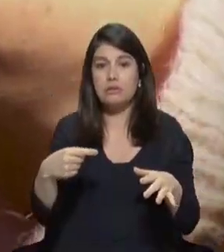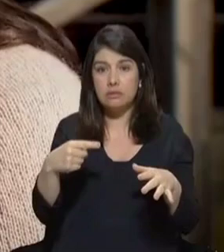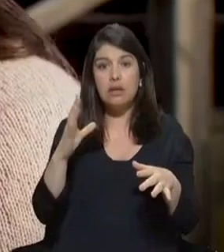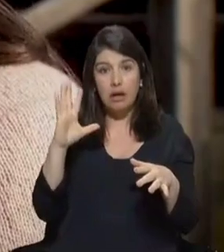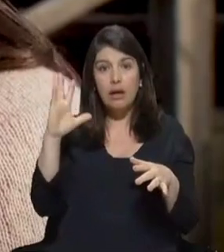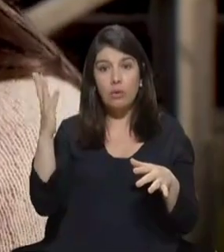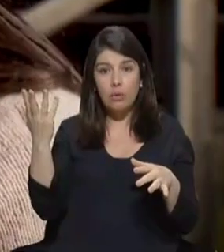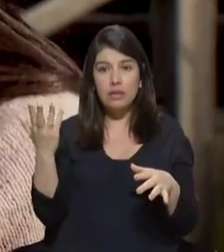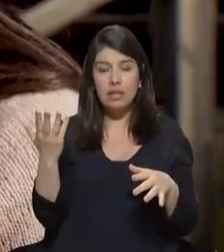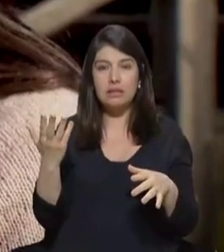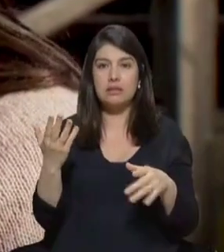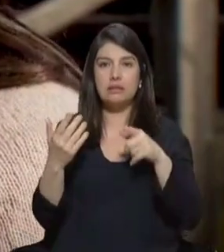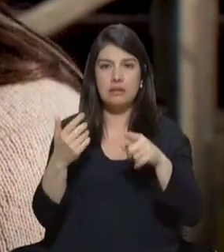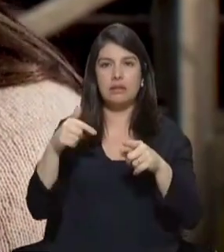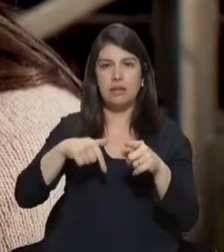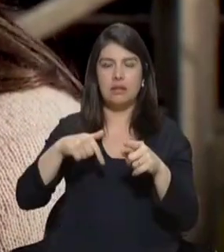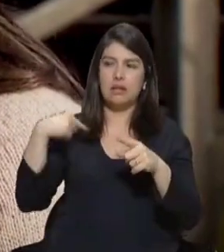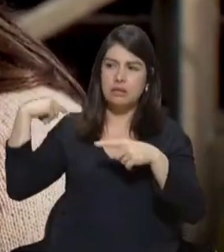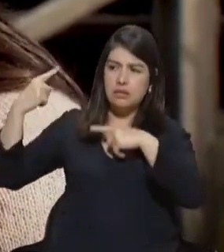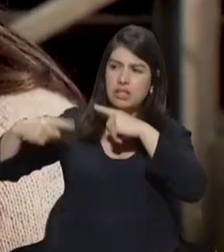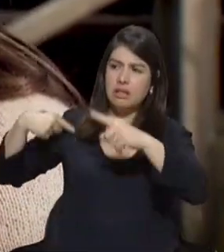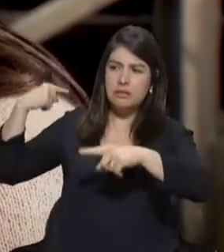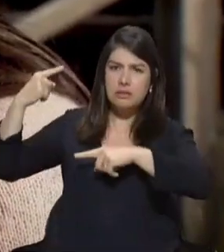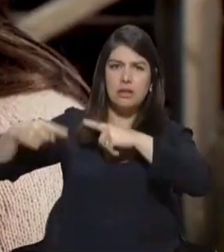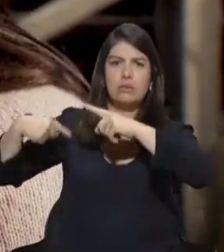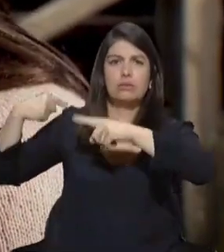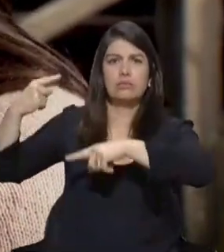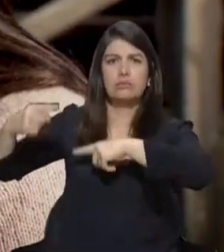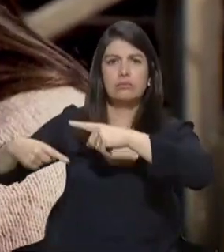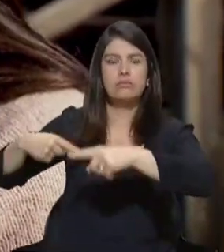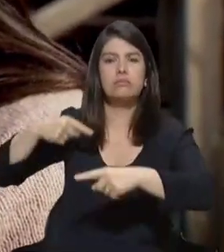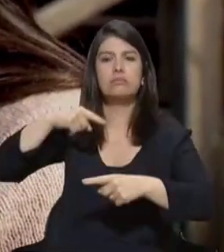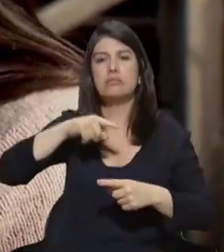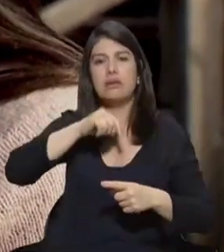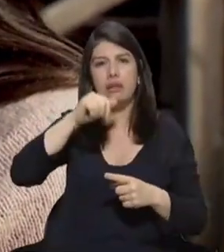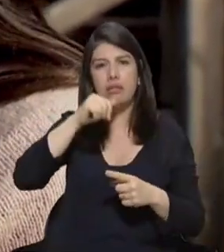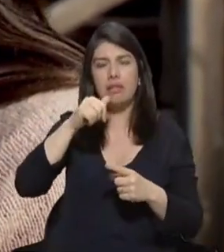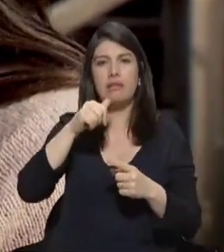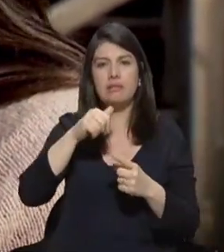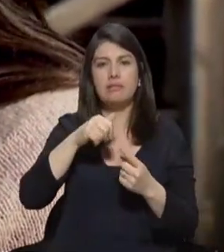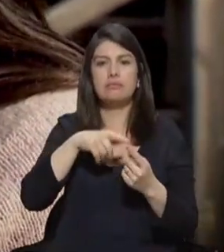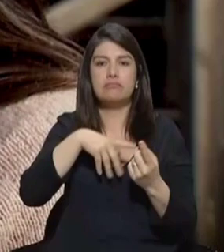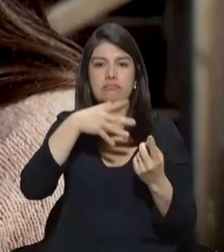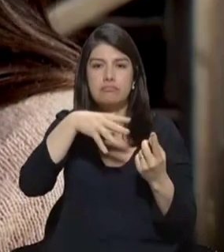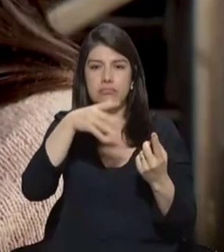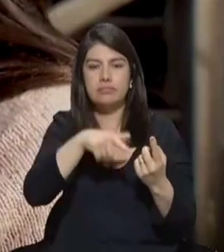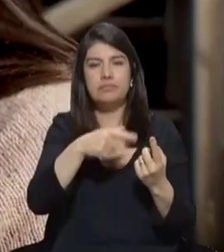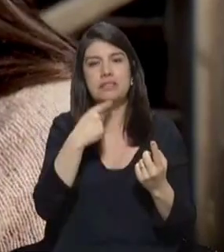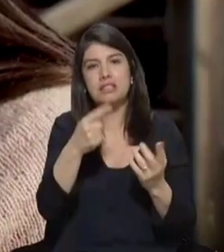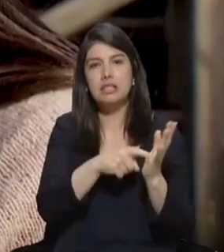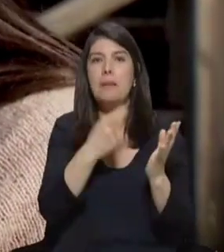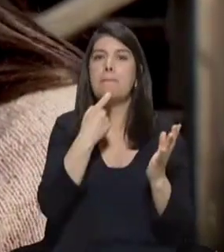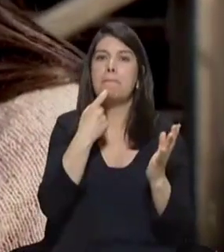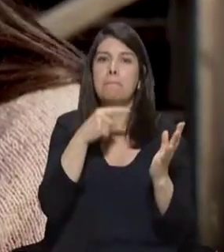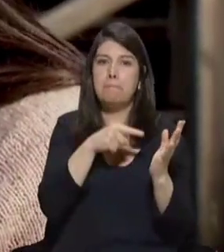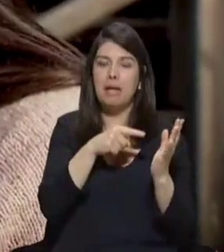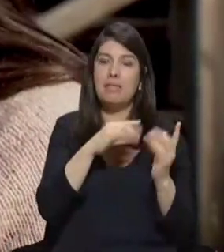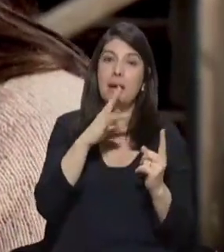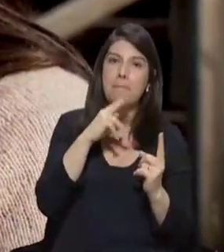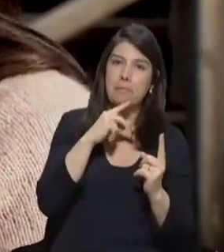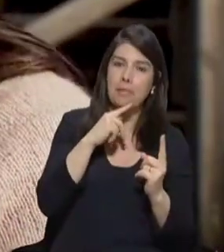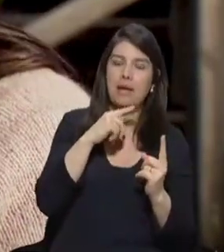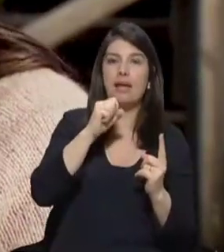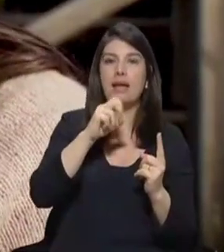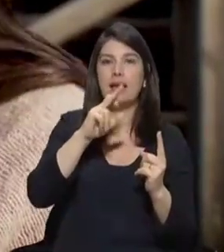desde que há memória, durante gerações e gerações, foi sendo transmitido popularmente que esta era uma pedra mãe, o granito de